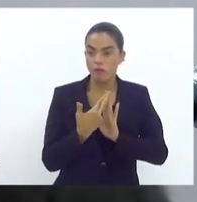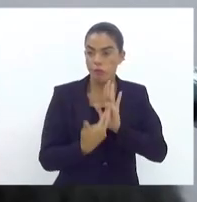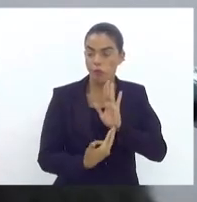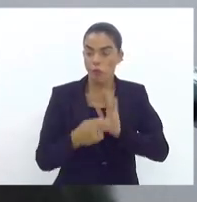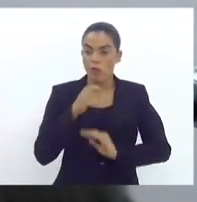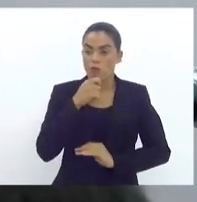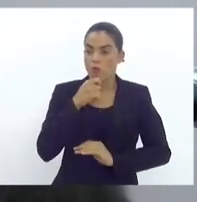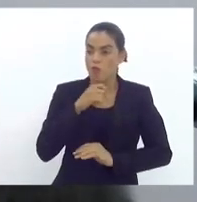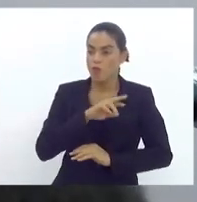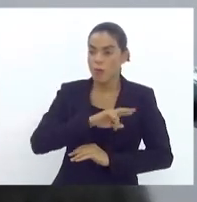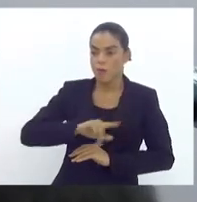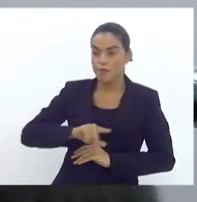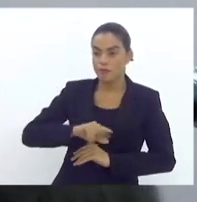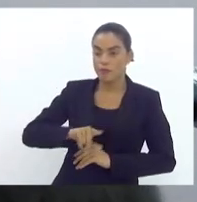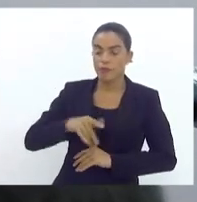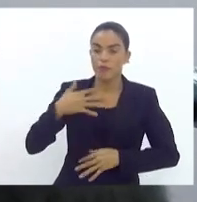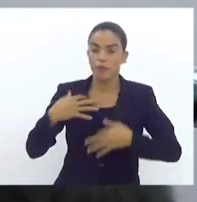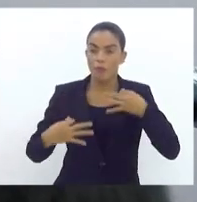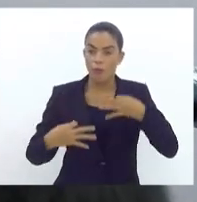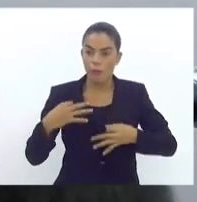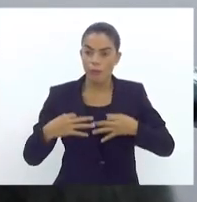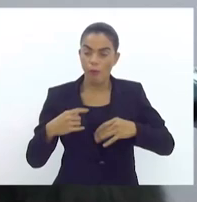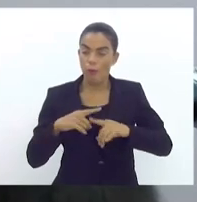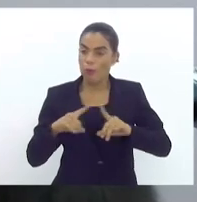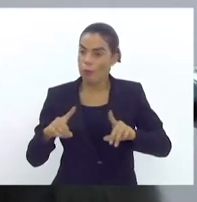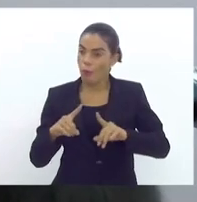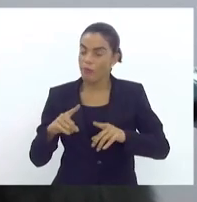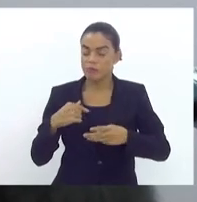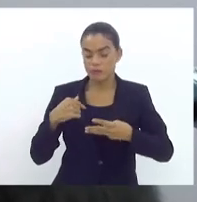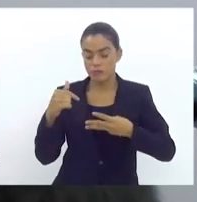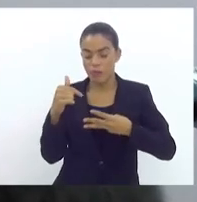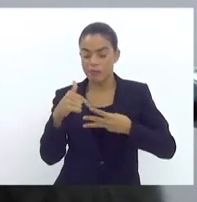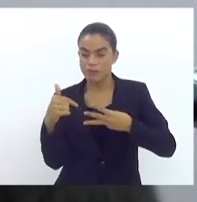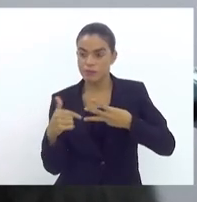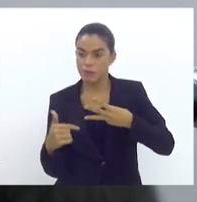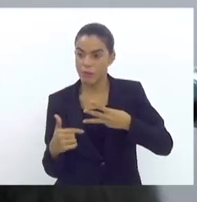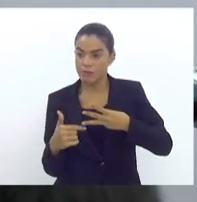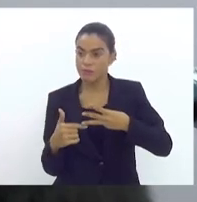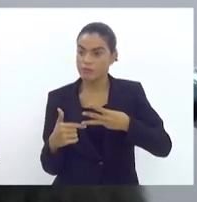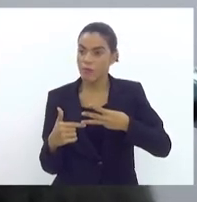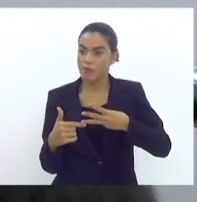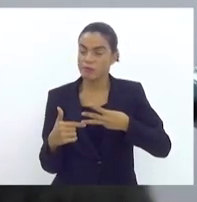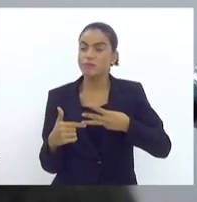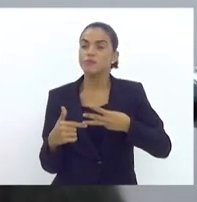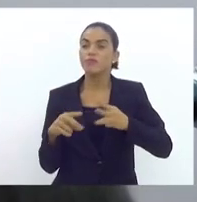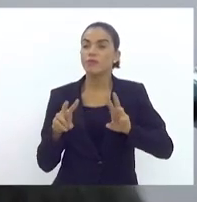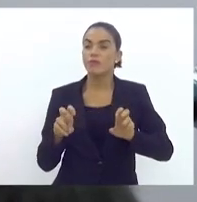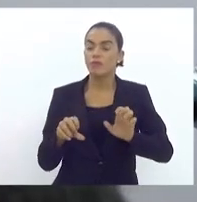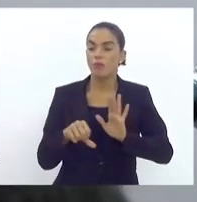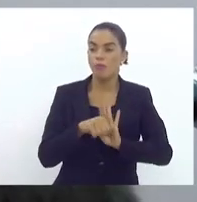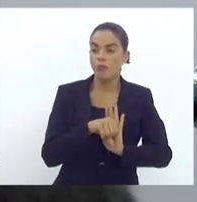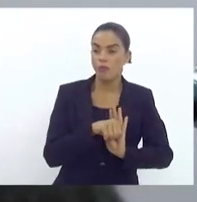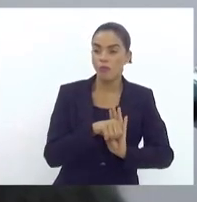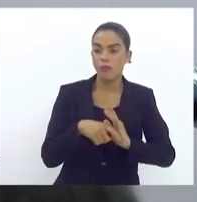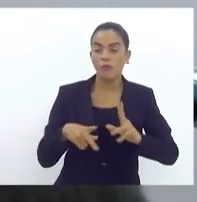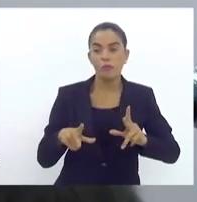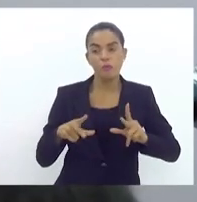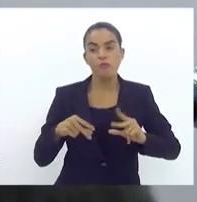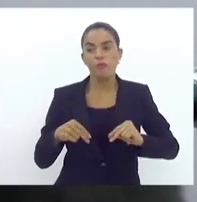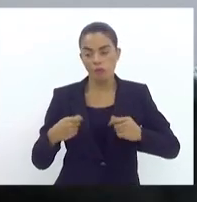jurídica necessariamente mas só fez pelo menos três ou quatro observações crimes que